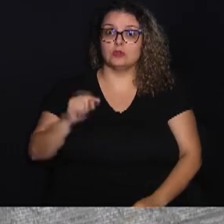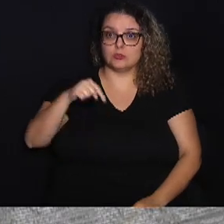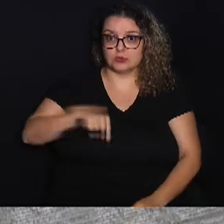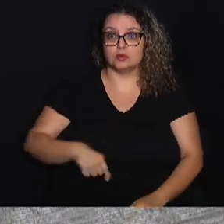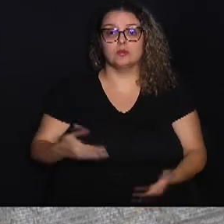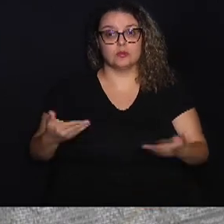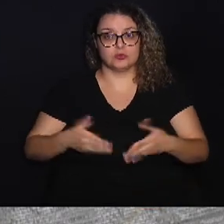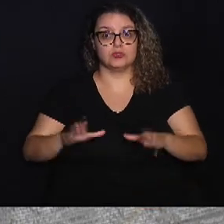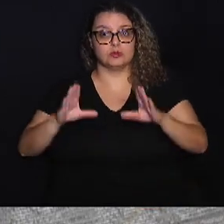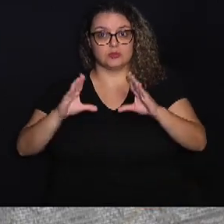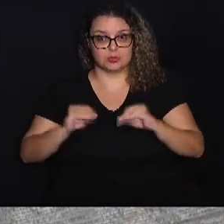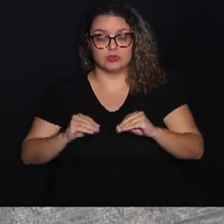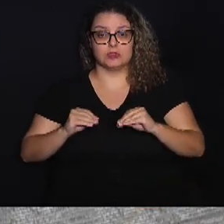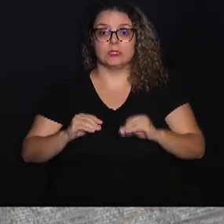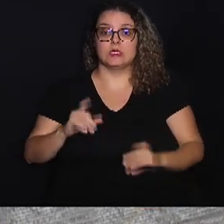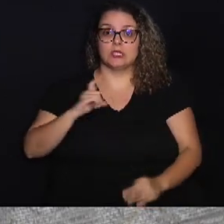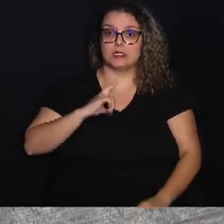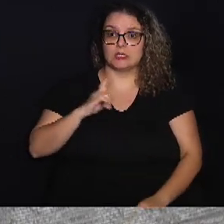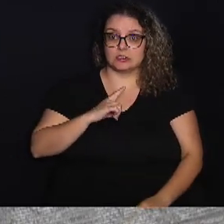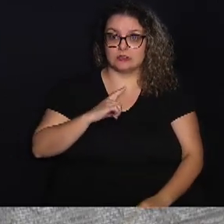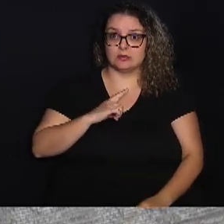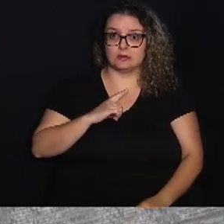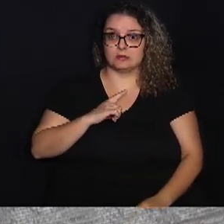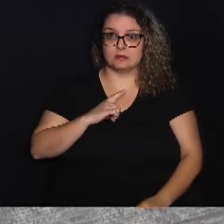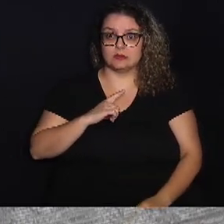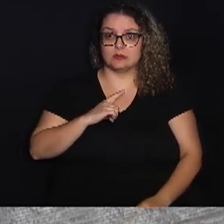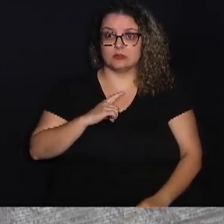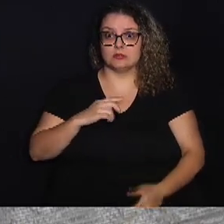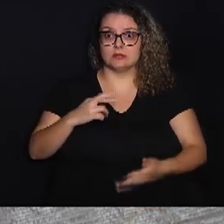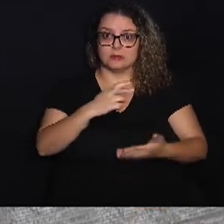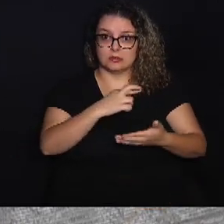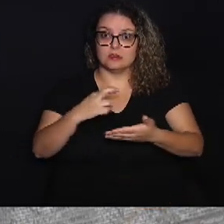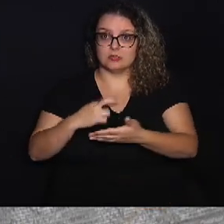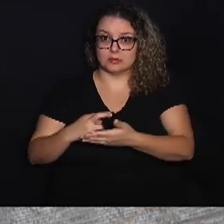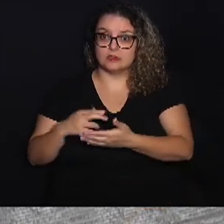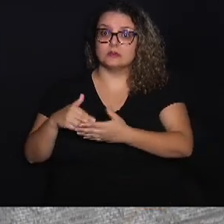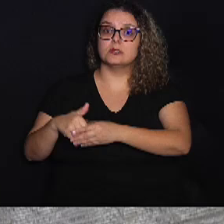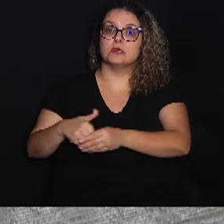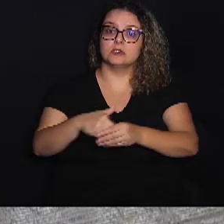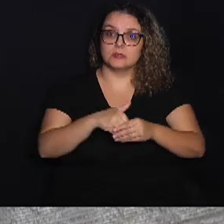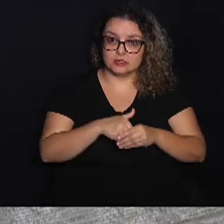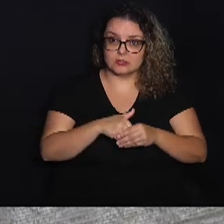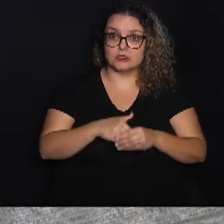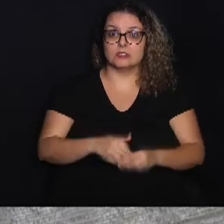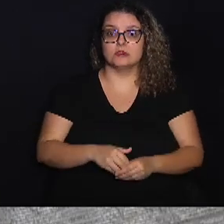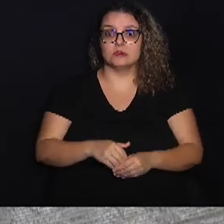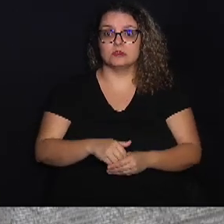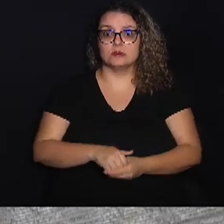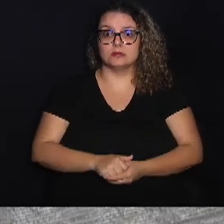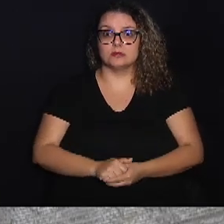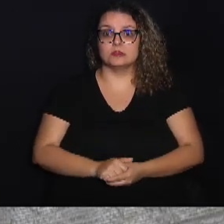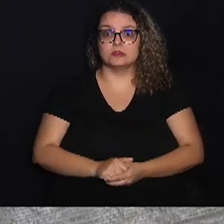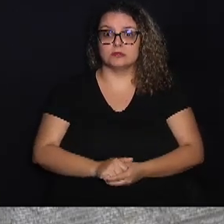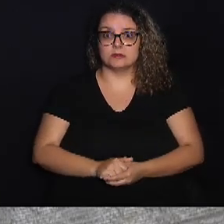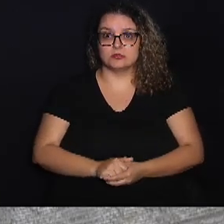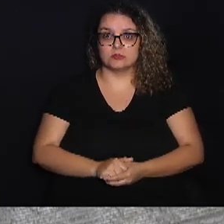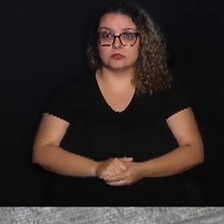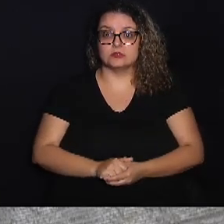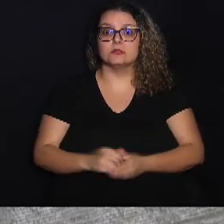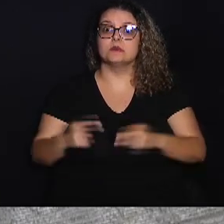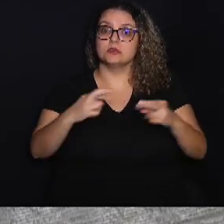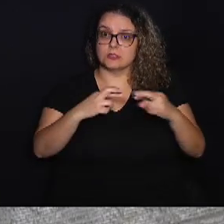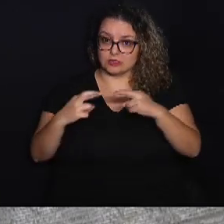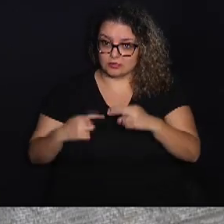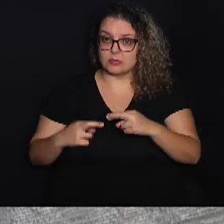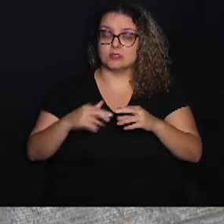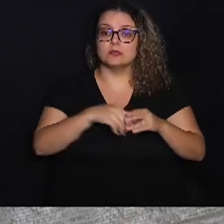noite está previsto então a o análise e a votação de análise